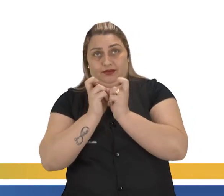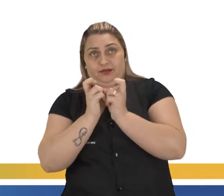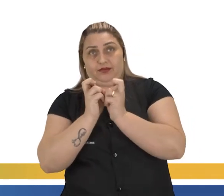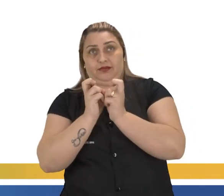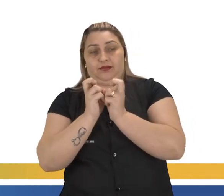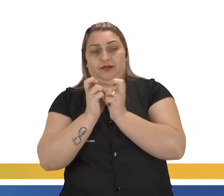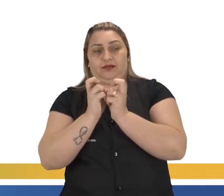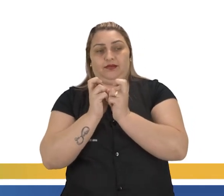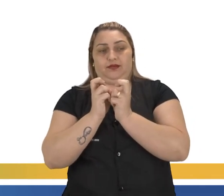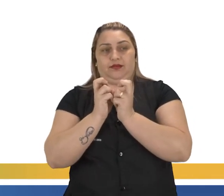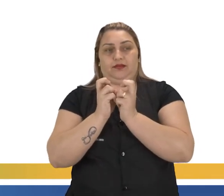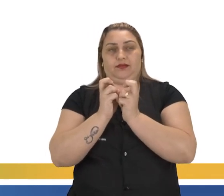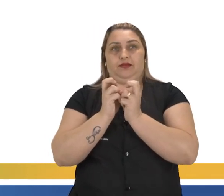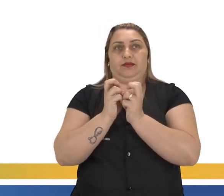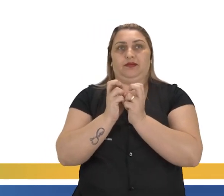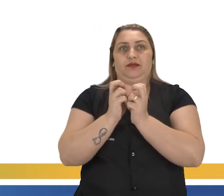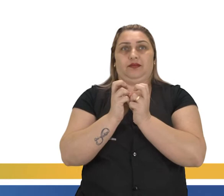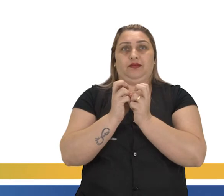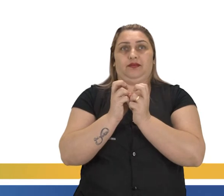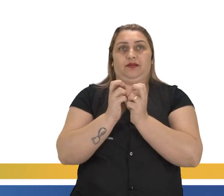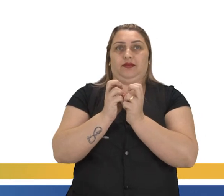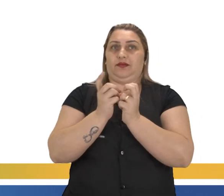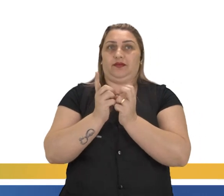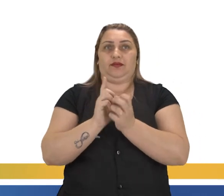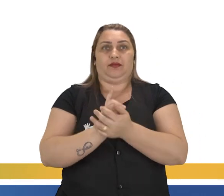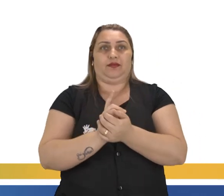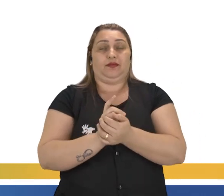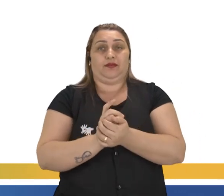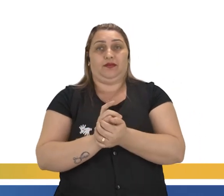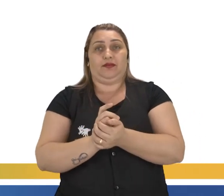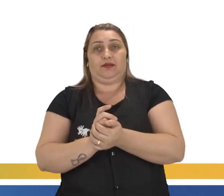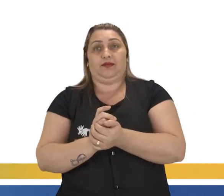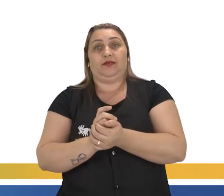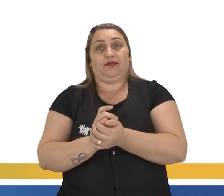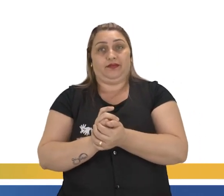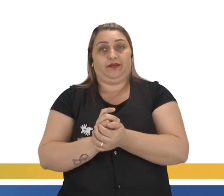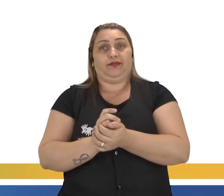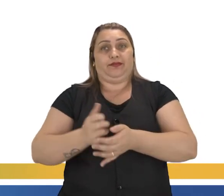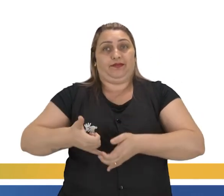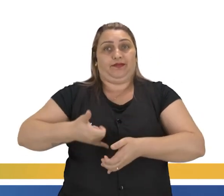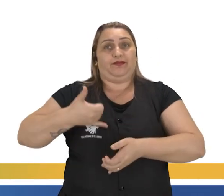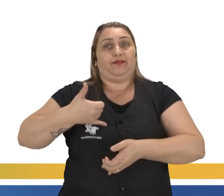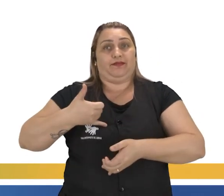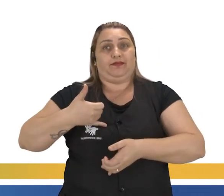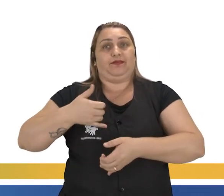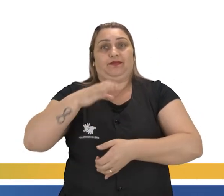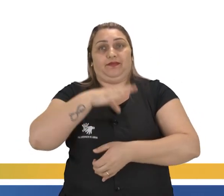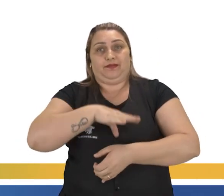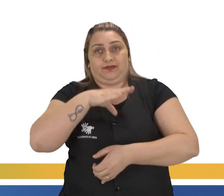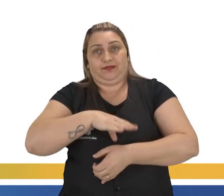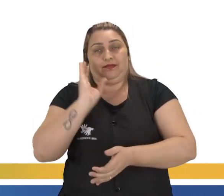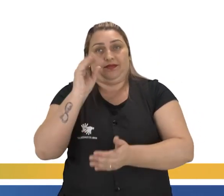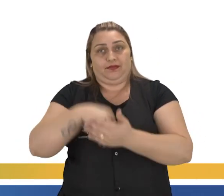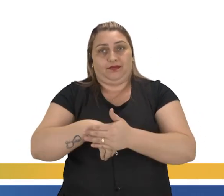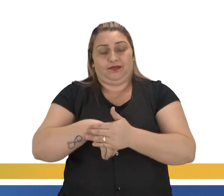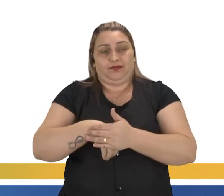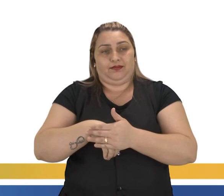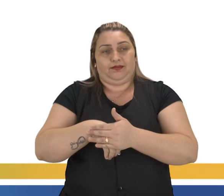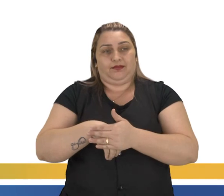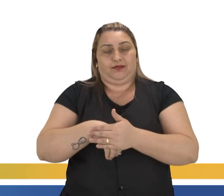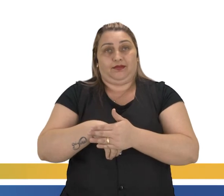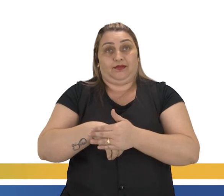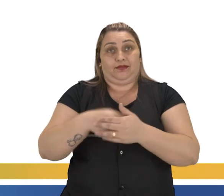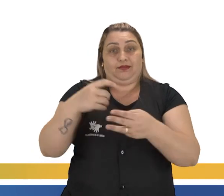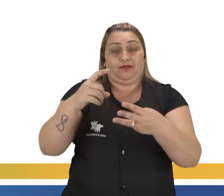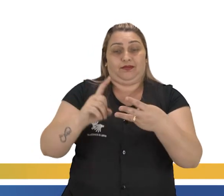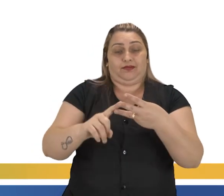claramente aí um heterotônico. Elogio, no português, elogio. Então, tem um tom diferente dentro da sílaba.